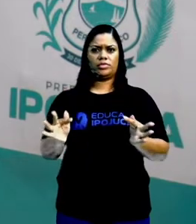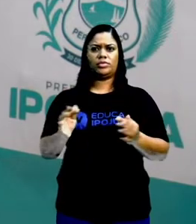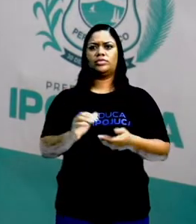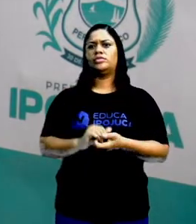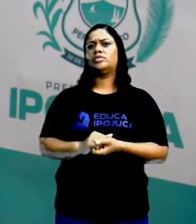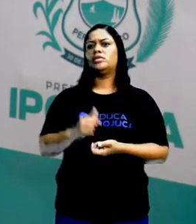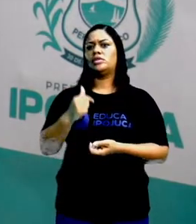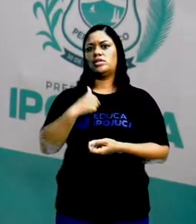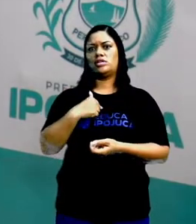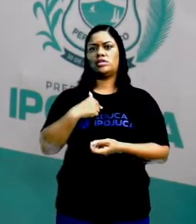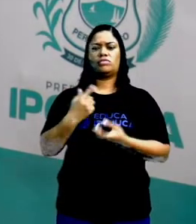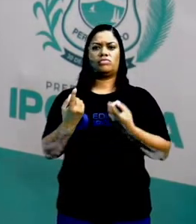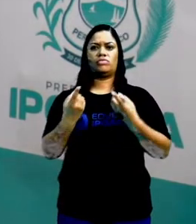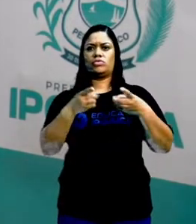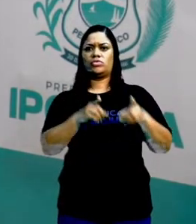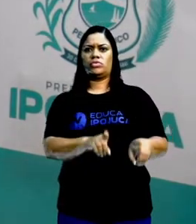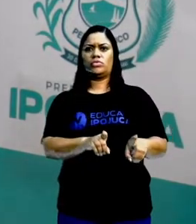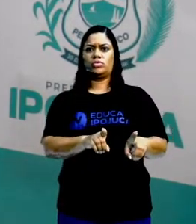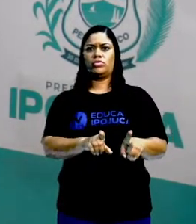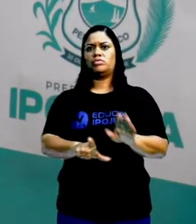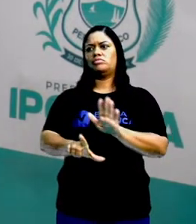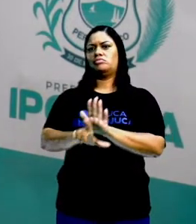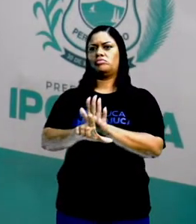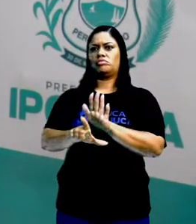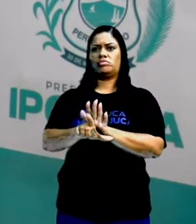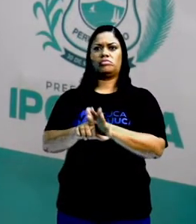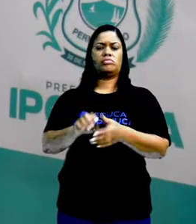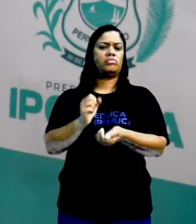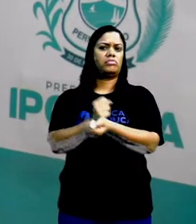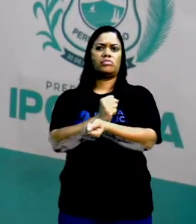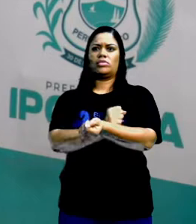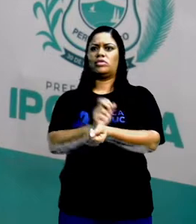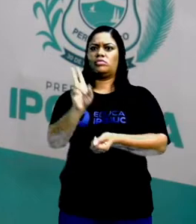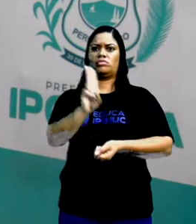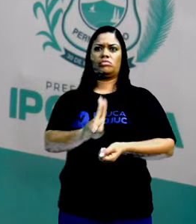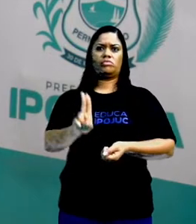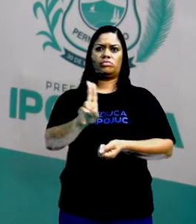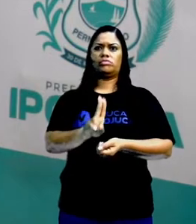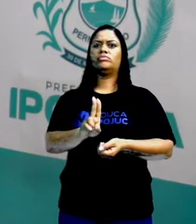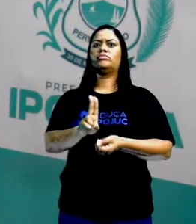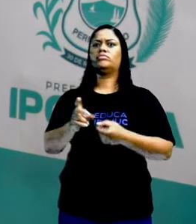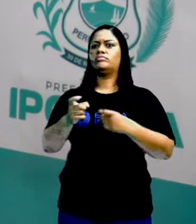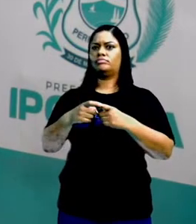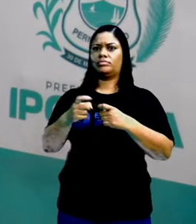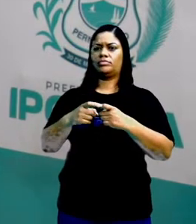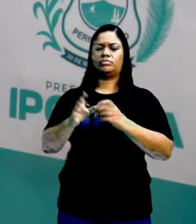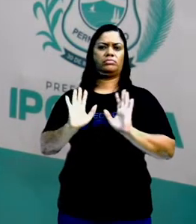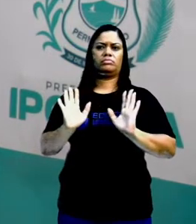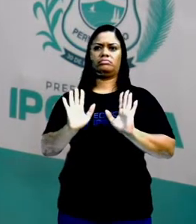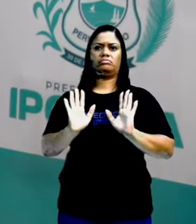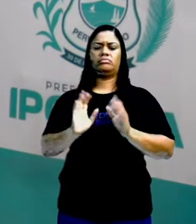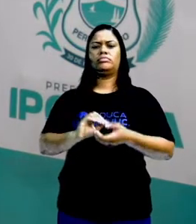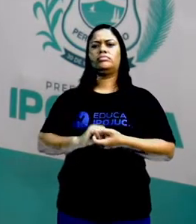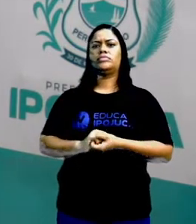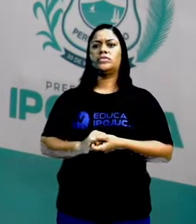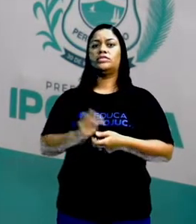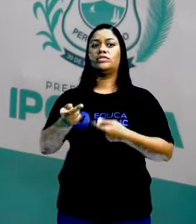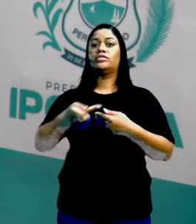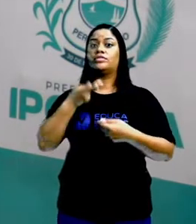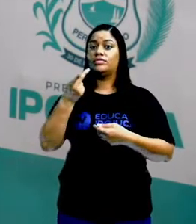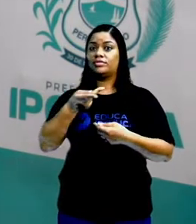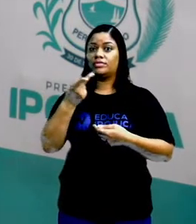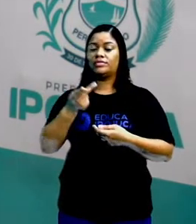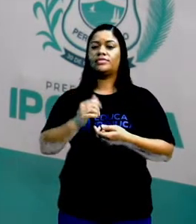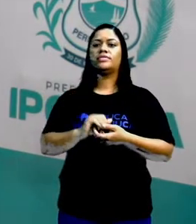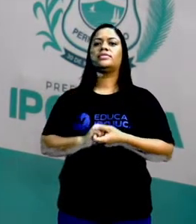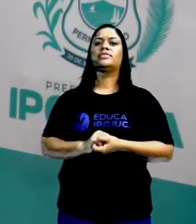olha, eu sou contra a legalização da maconha para uso medicinal, tá? Eu não estou falando aqui em